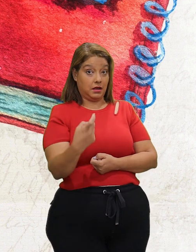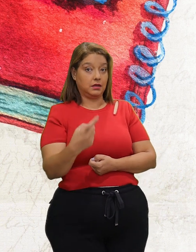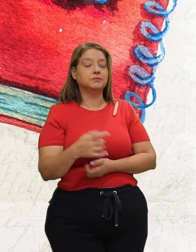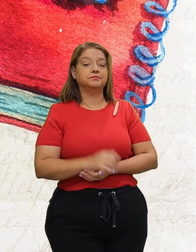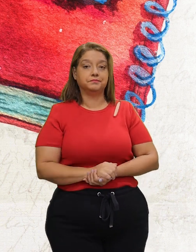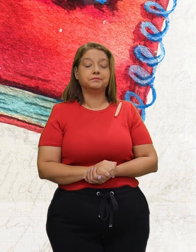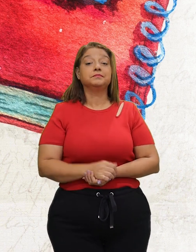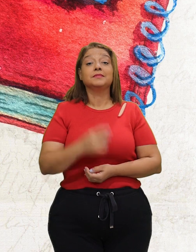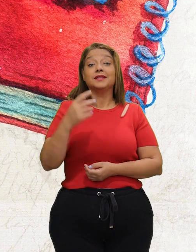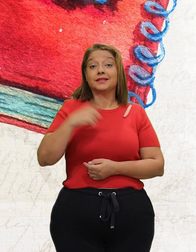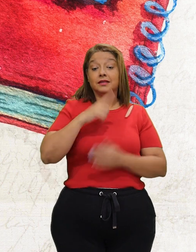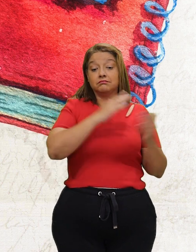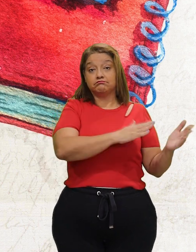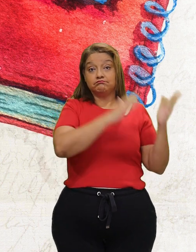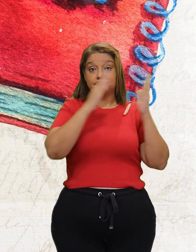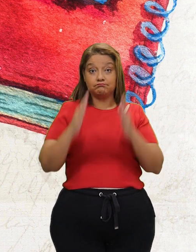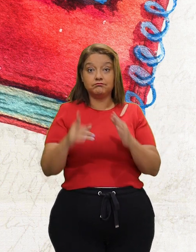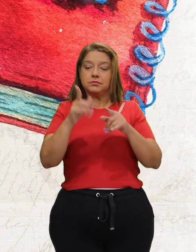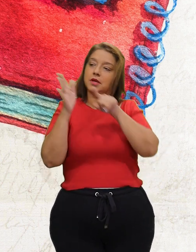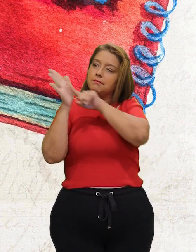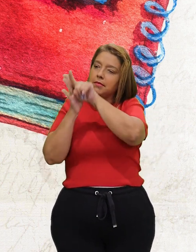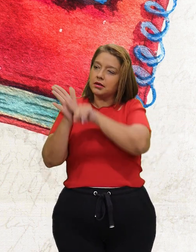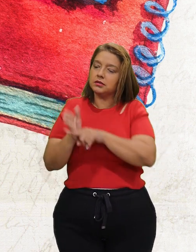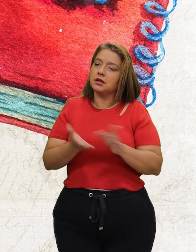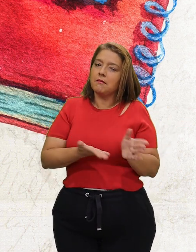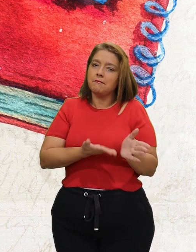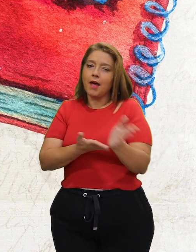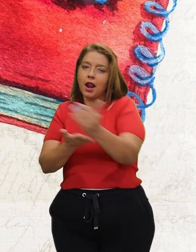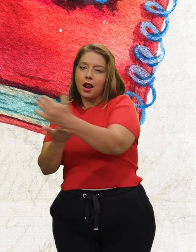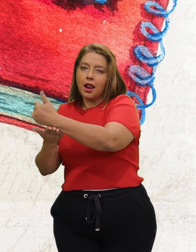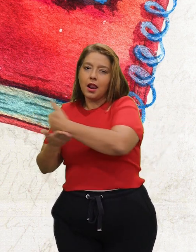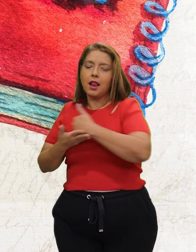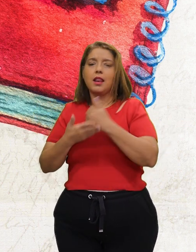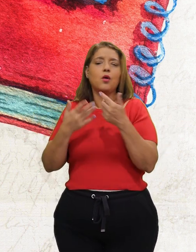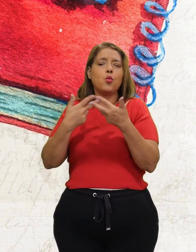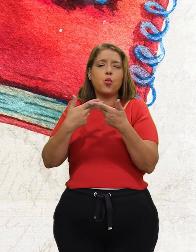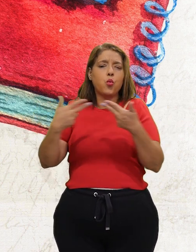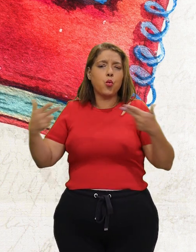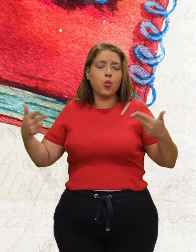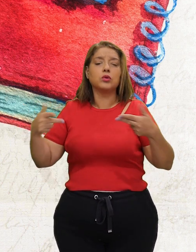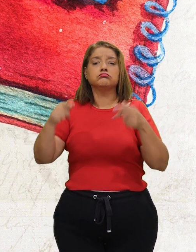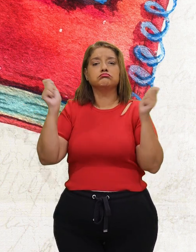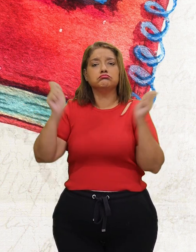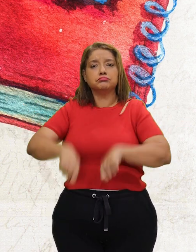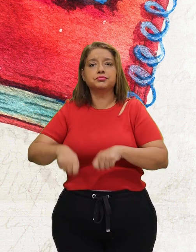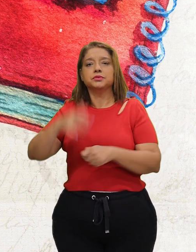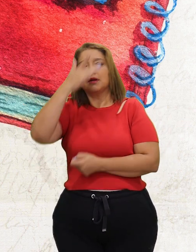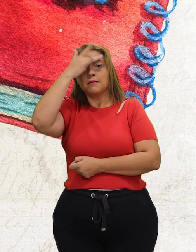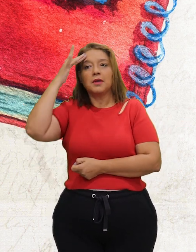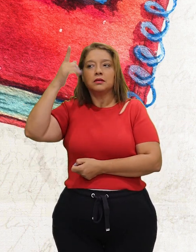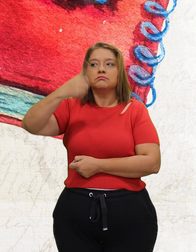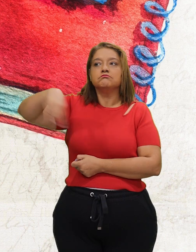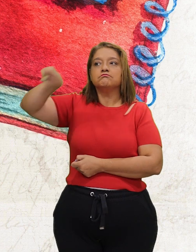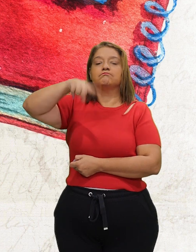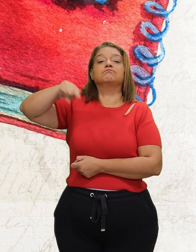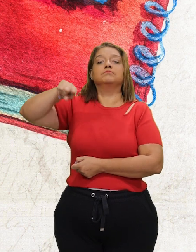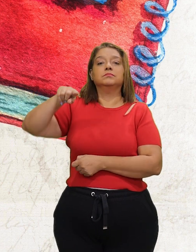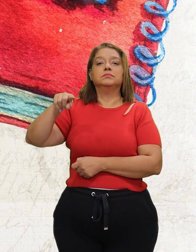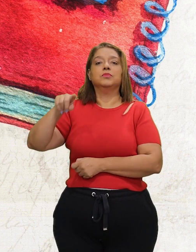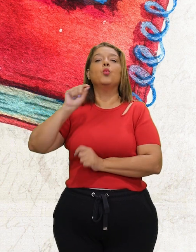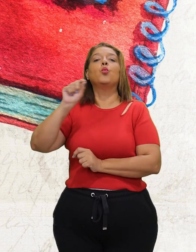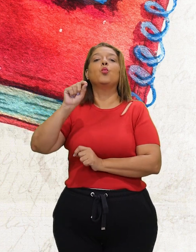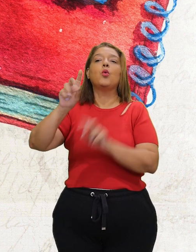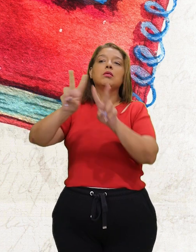seguida, para uma pesquisa, colete informações, dados, estatísticas e opiniões de especialistas sobre